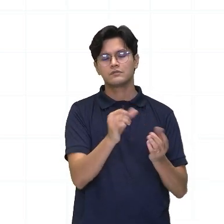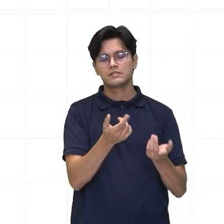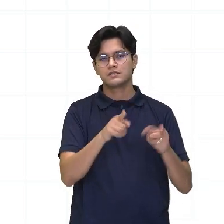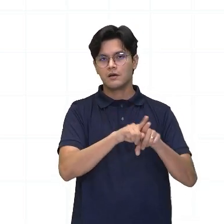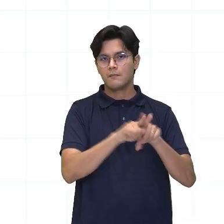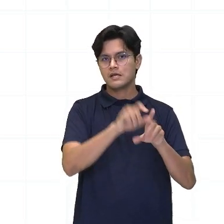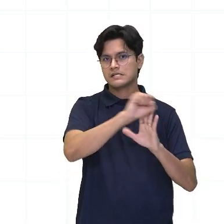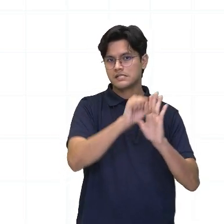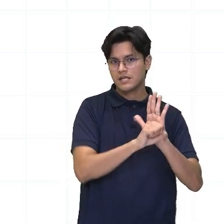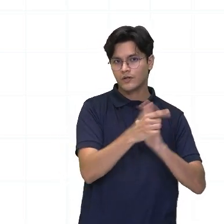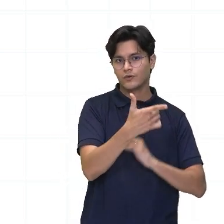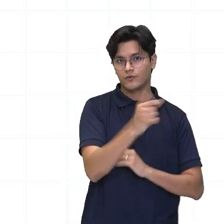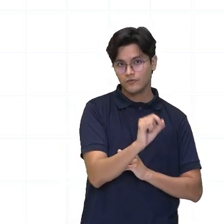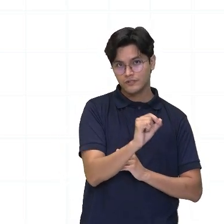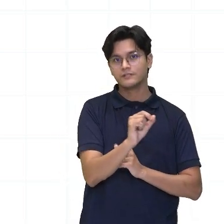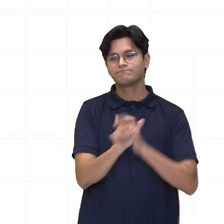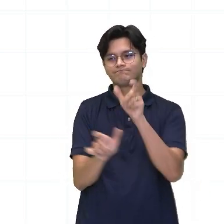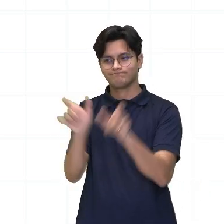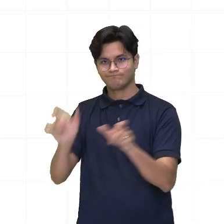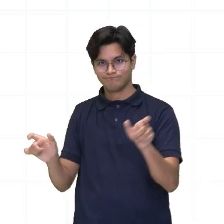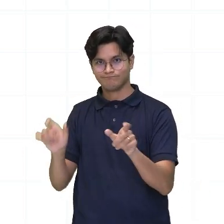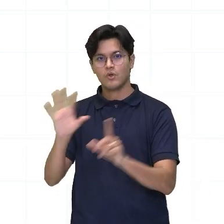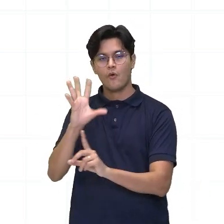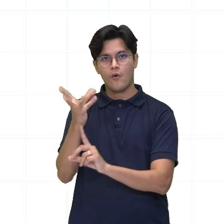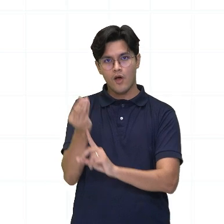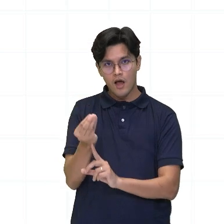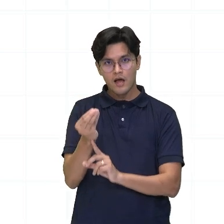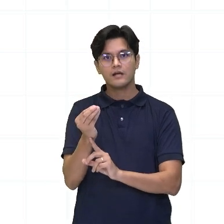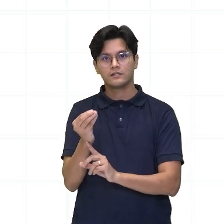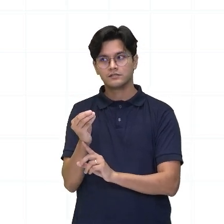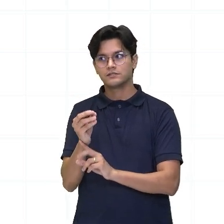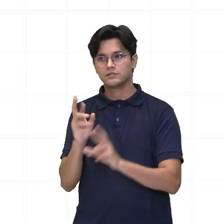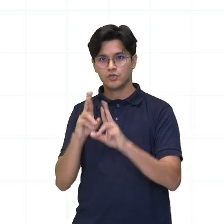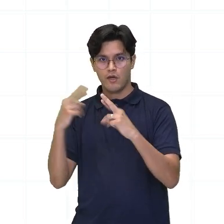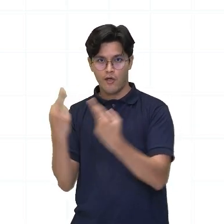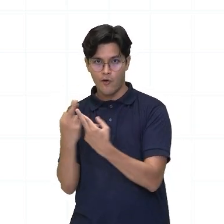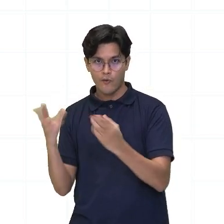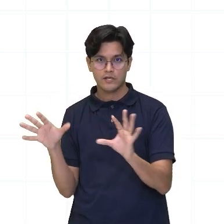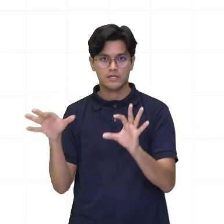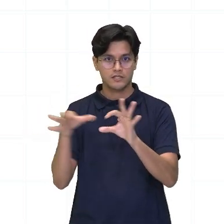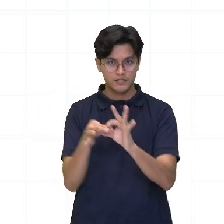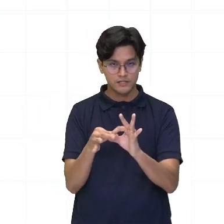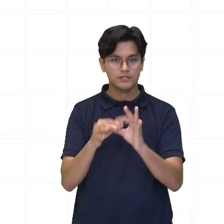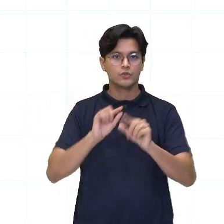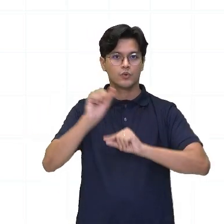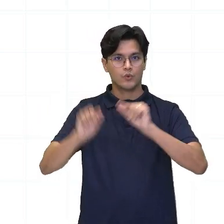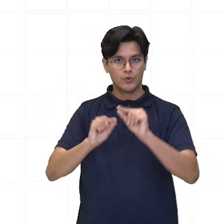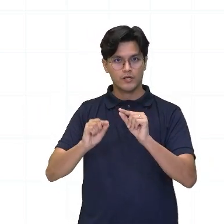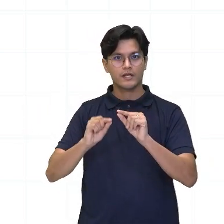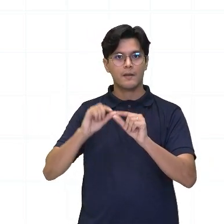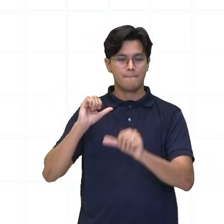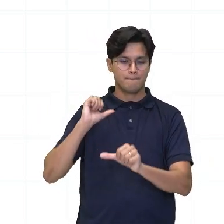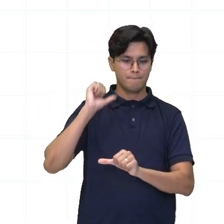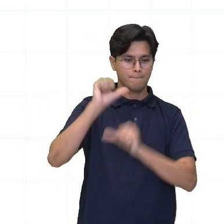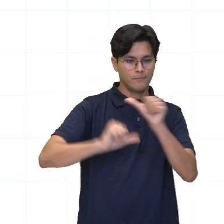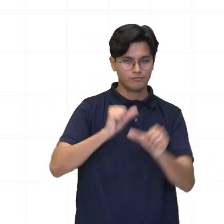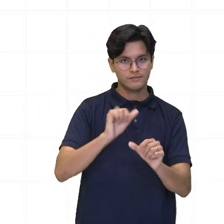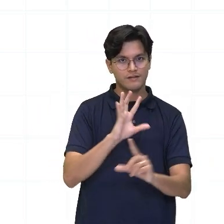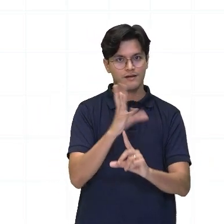para transformar e trazer suas visões à sociedade da época. Na arte